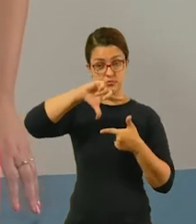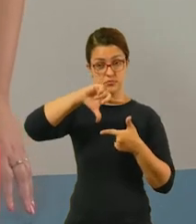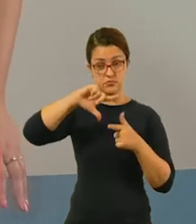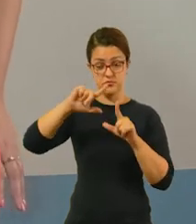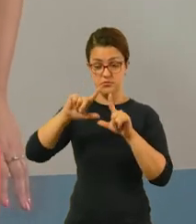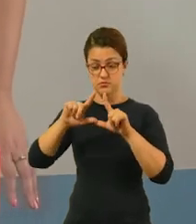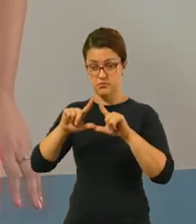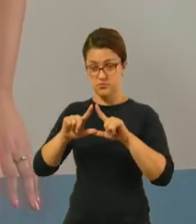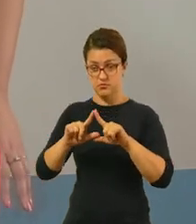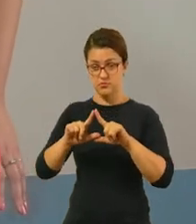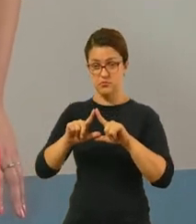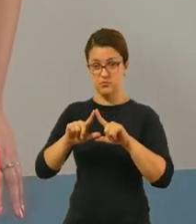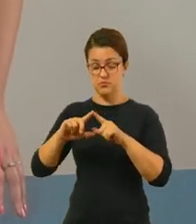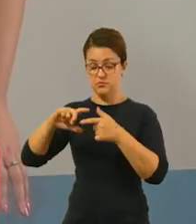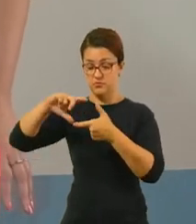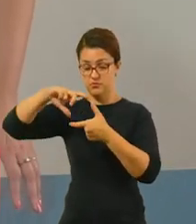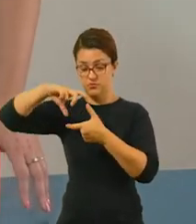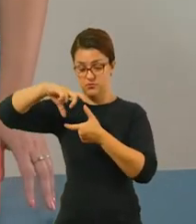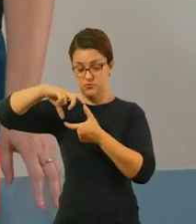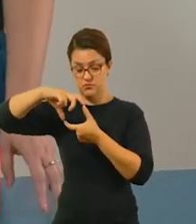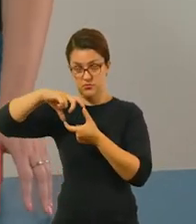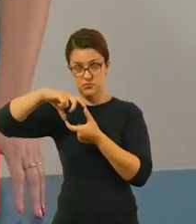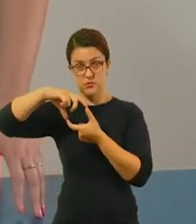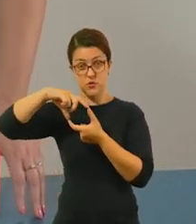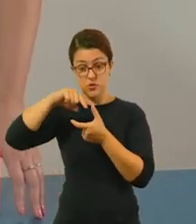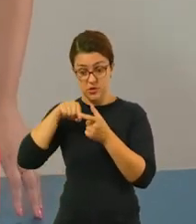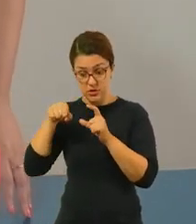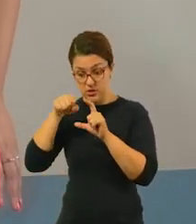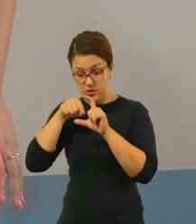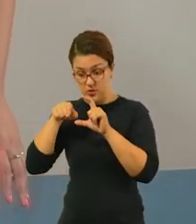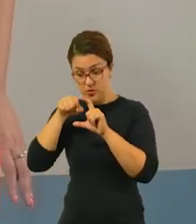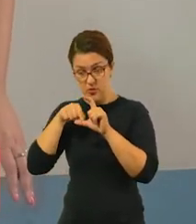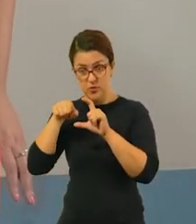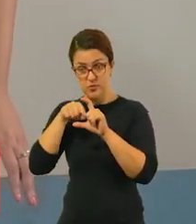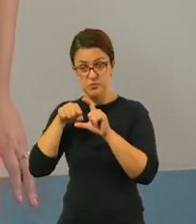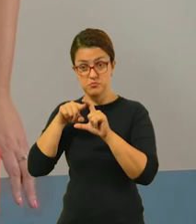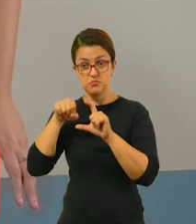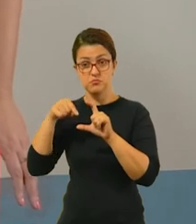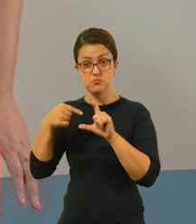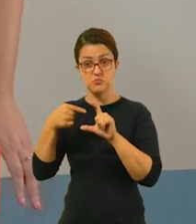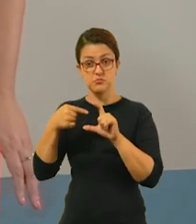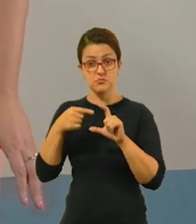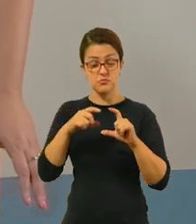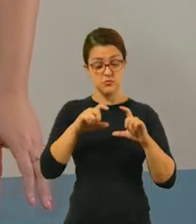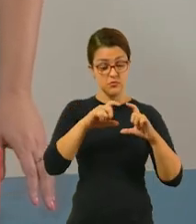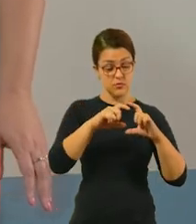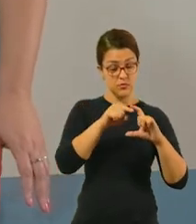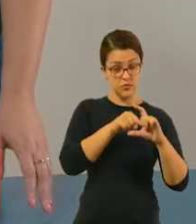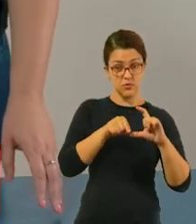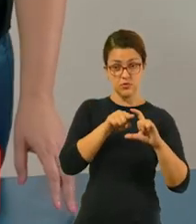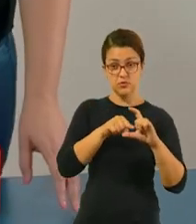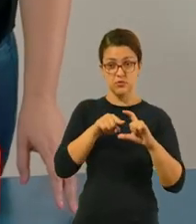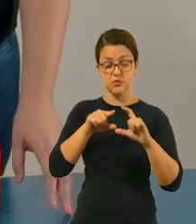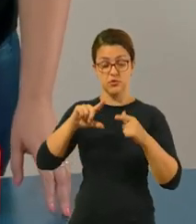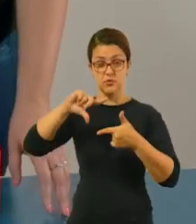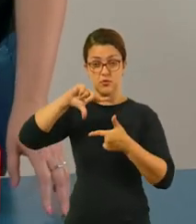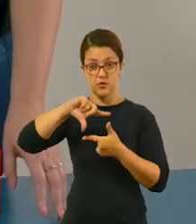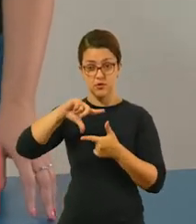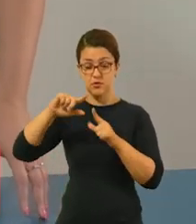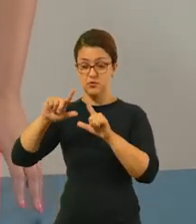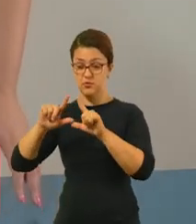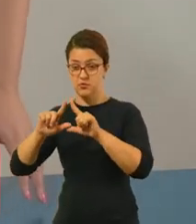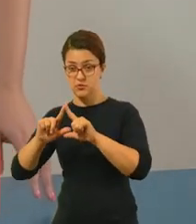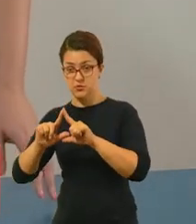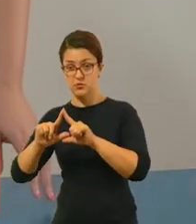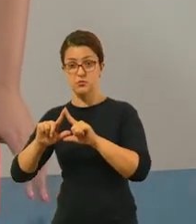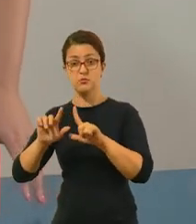quadrado, depois um triângulo, depois um círculo. E depois? o círculo, o quadrado e o